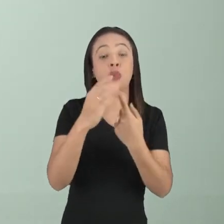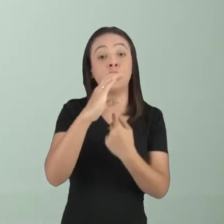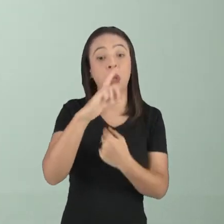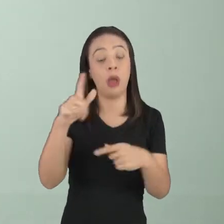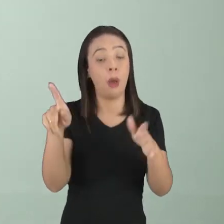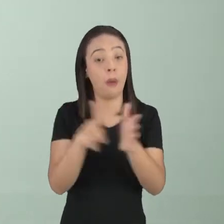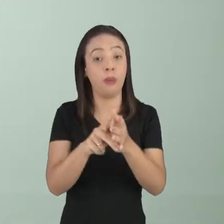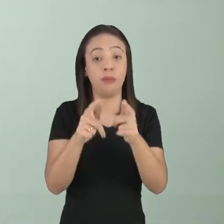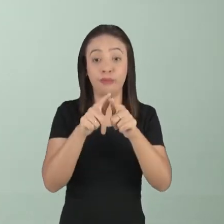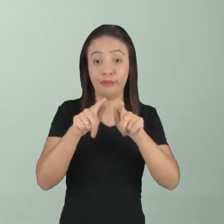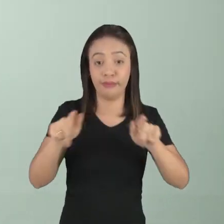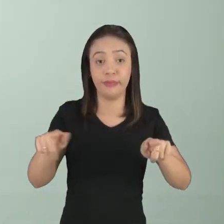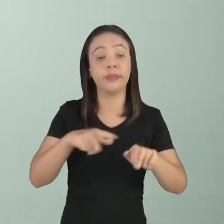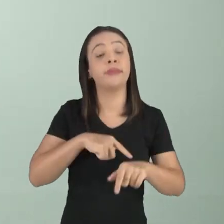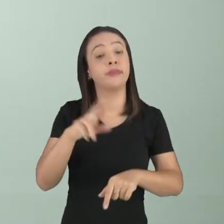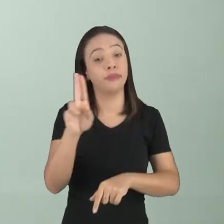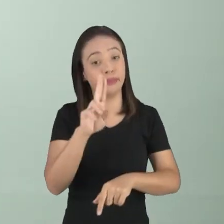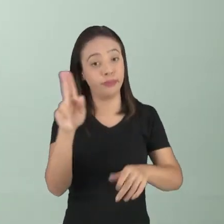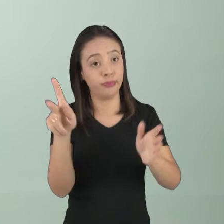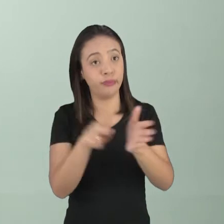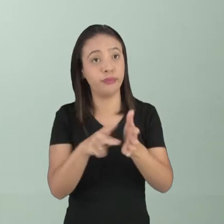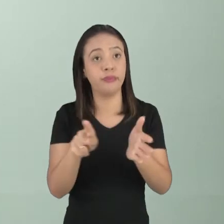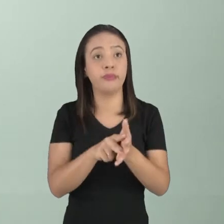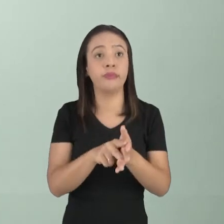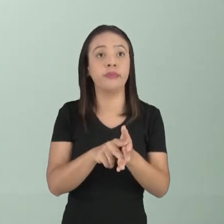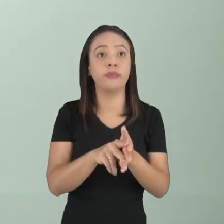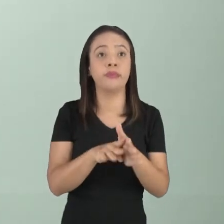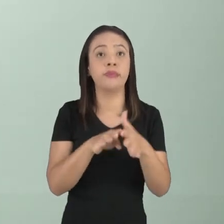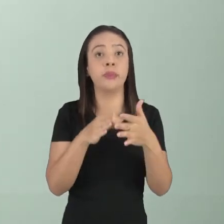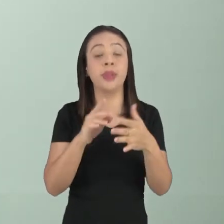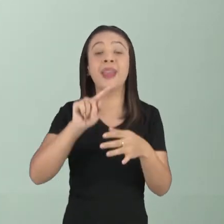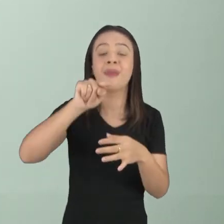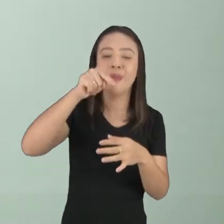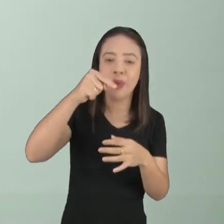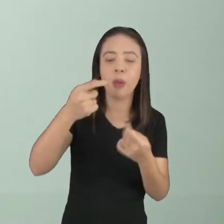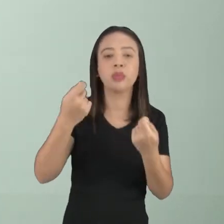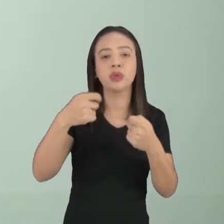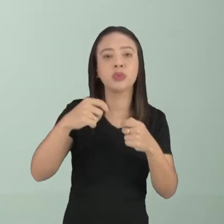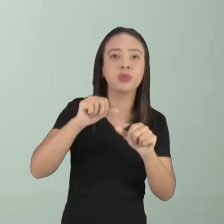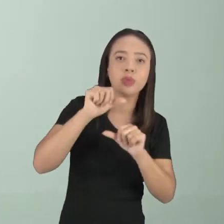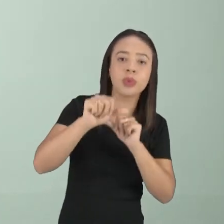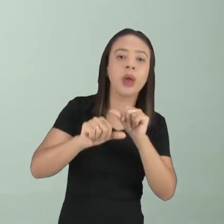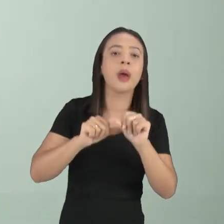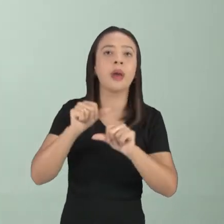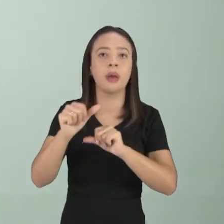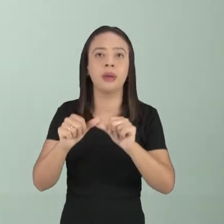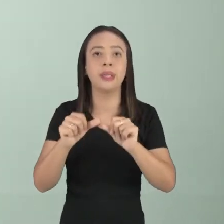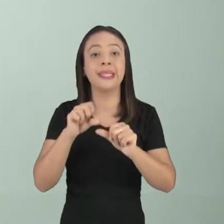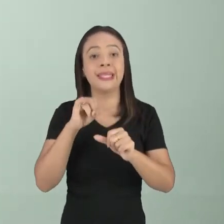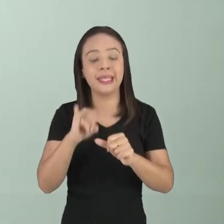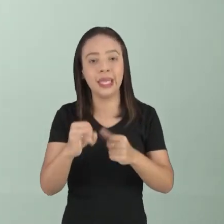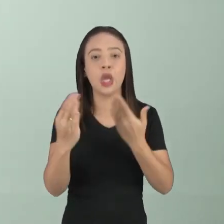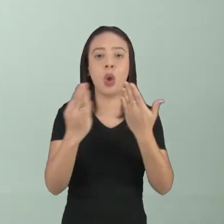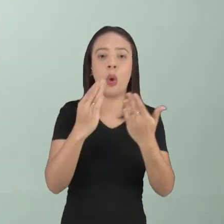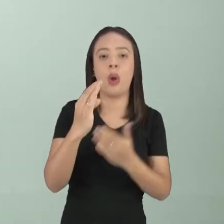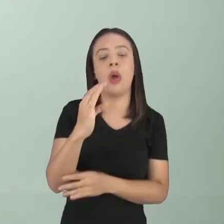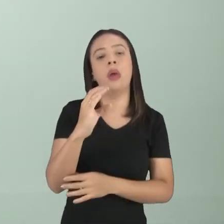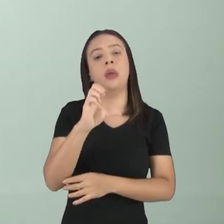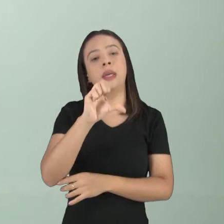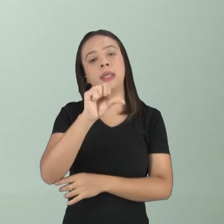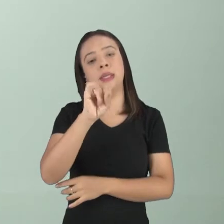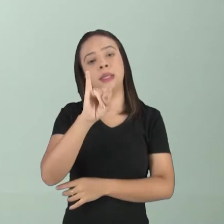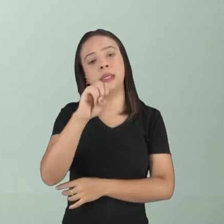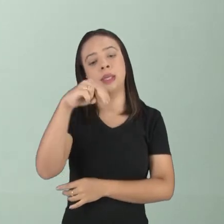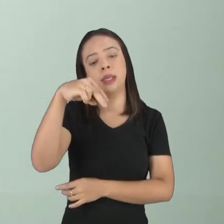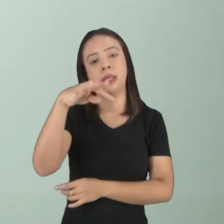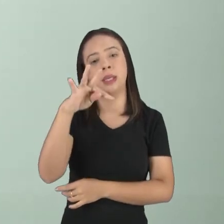nome delas, certo? Aí, sintaticamente, é que vai mudar. Pode ser de objeto direto, pode ser restritiva, pode